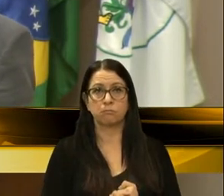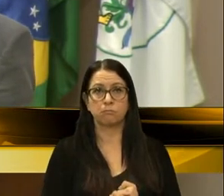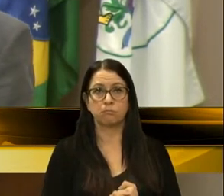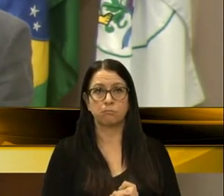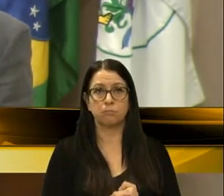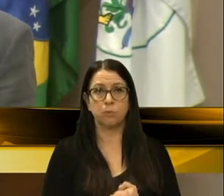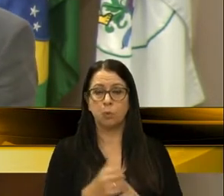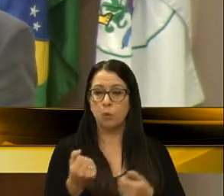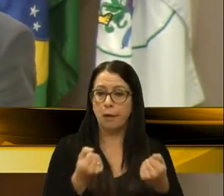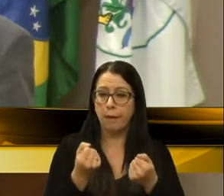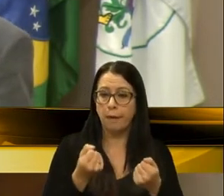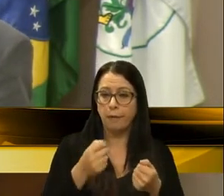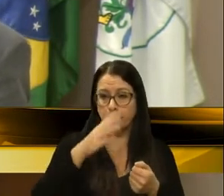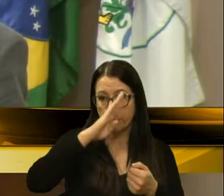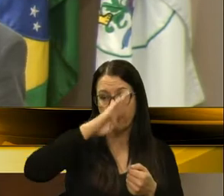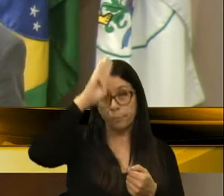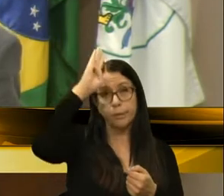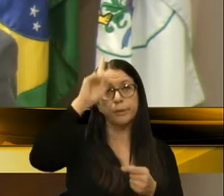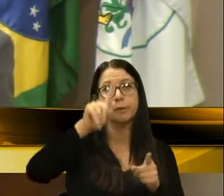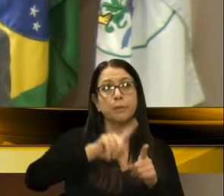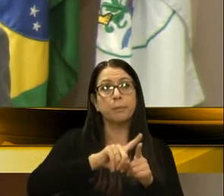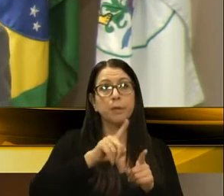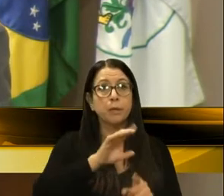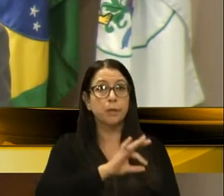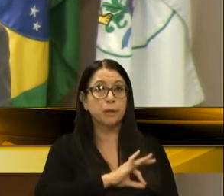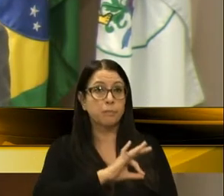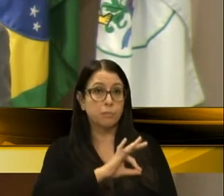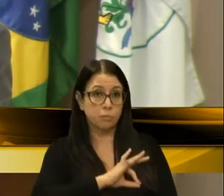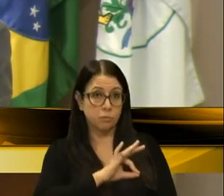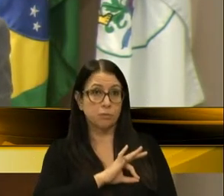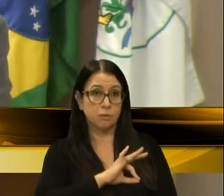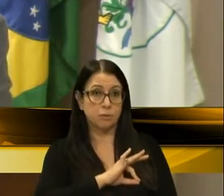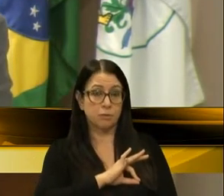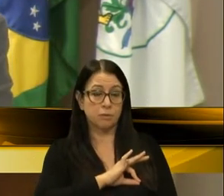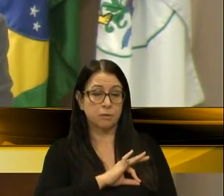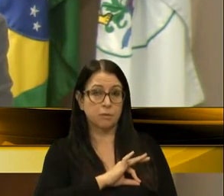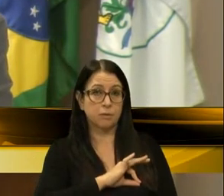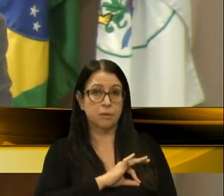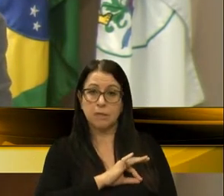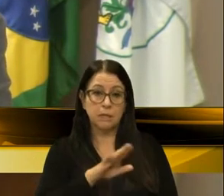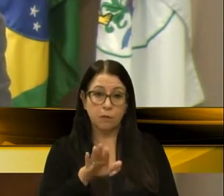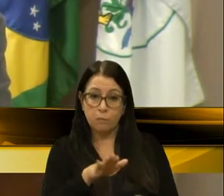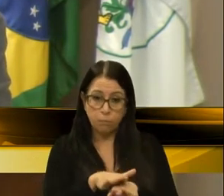do carro do bombeiro, até mesmo do policial, tá?